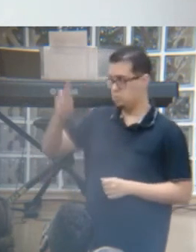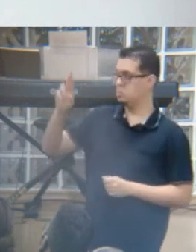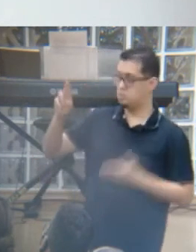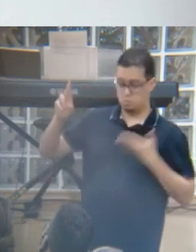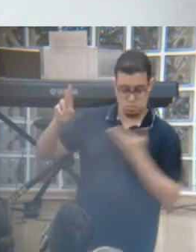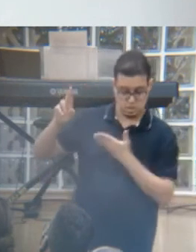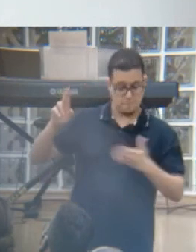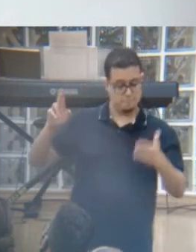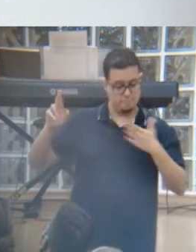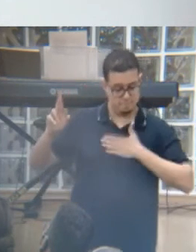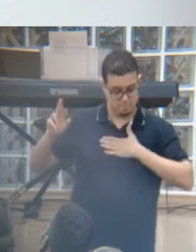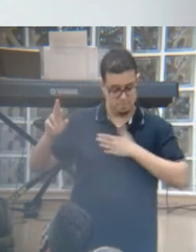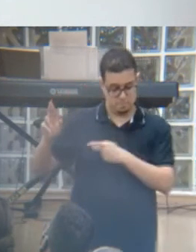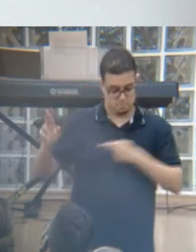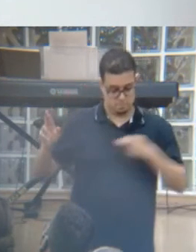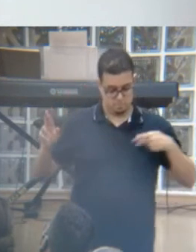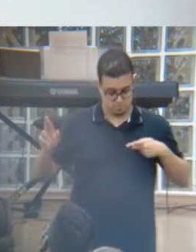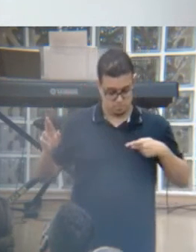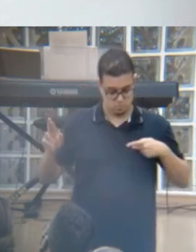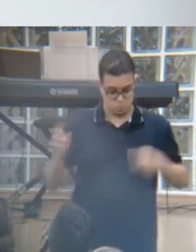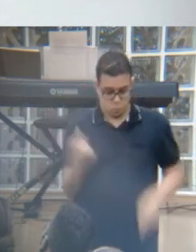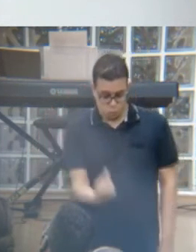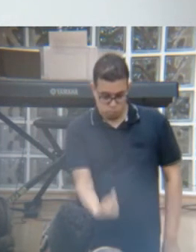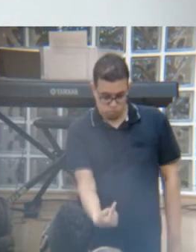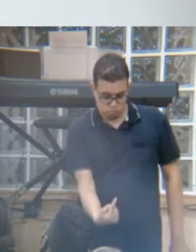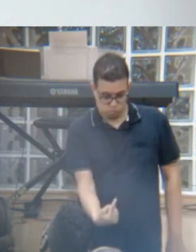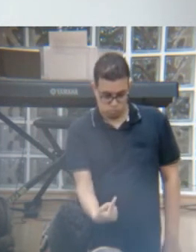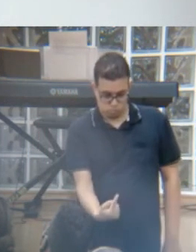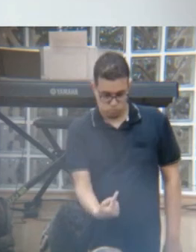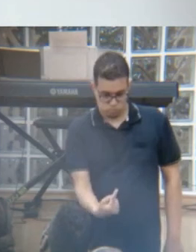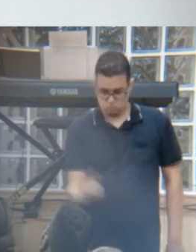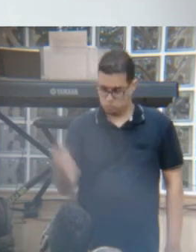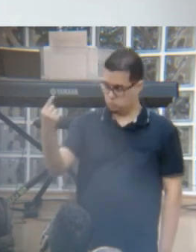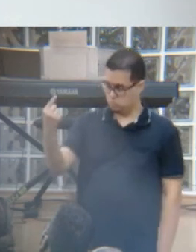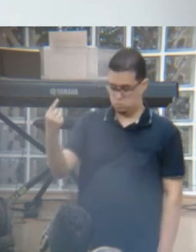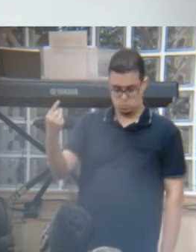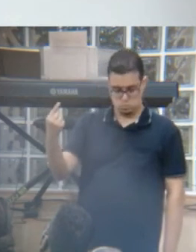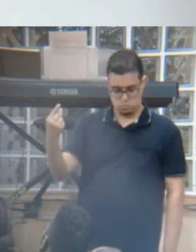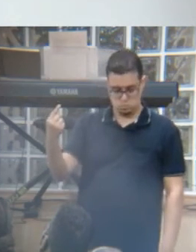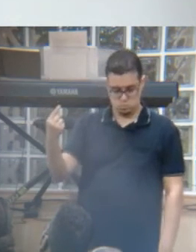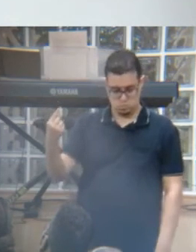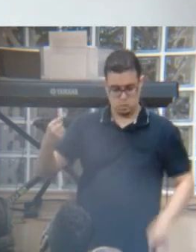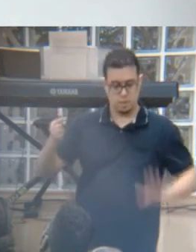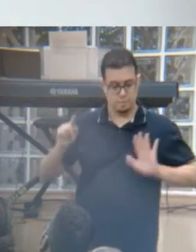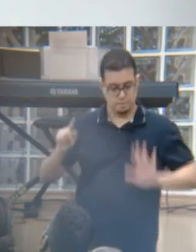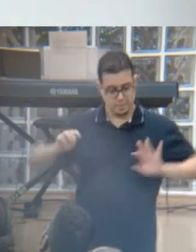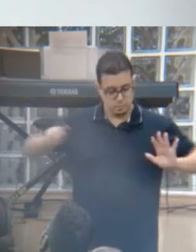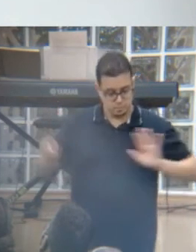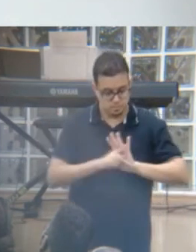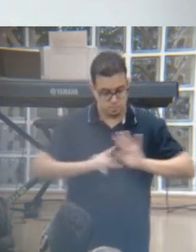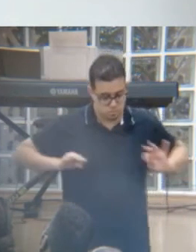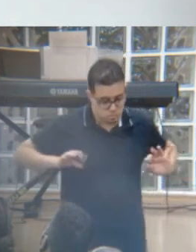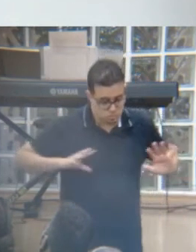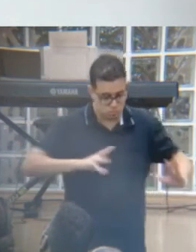pastor, individualmente e de todos. Porque o Senhor requer, exige de nós que